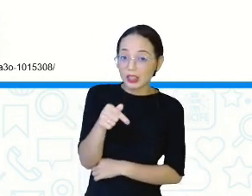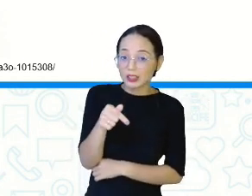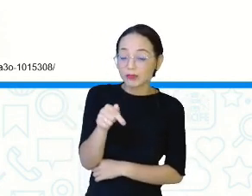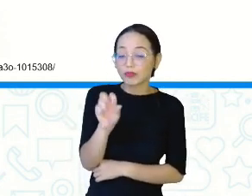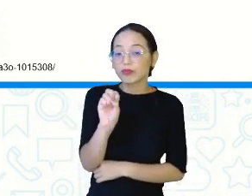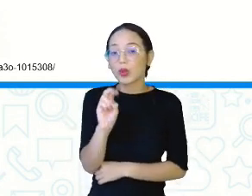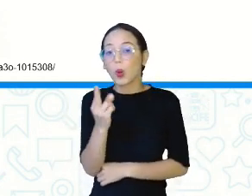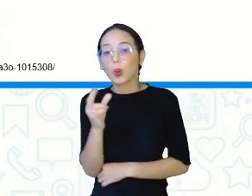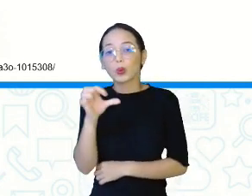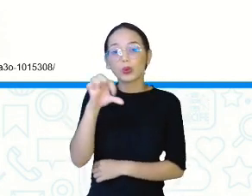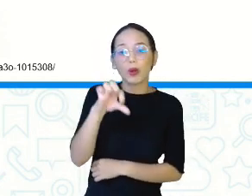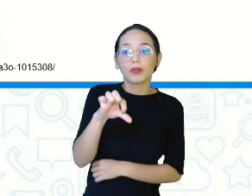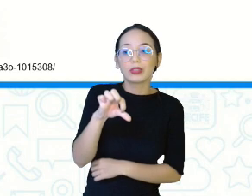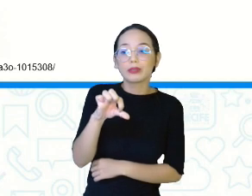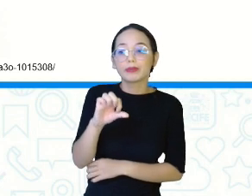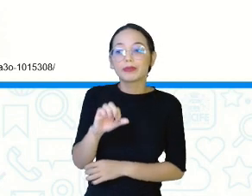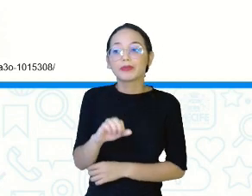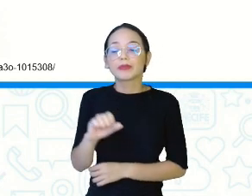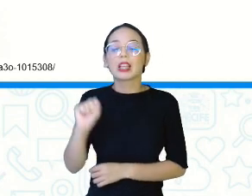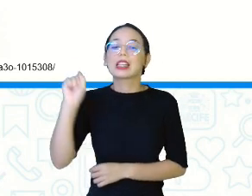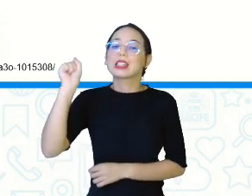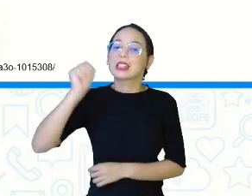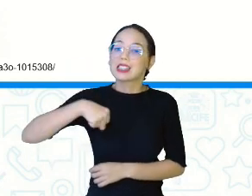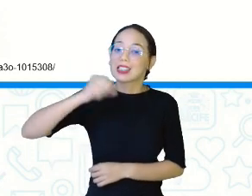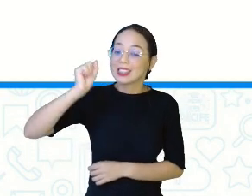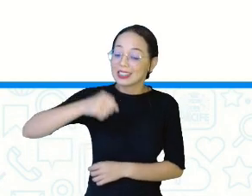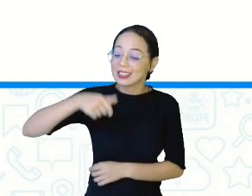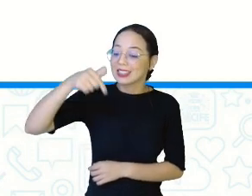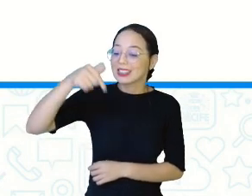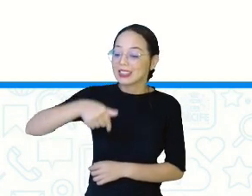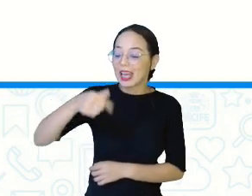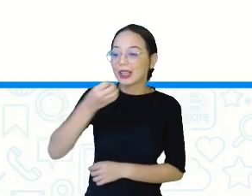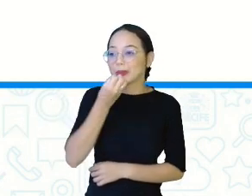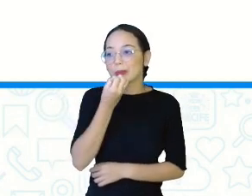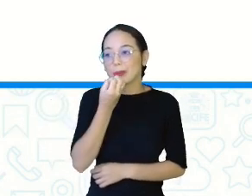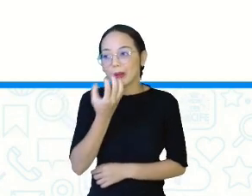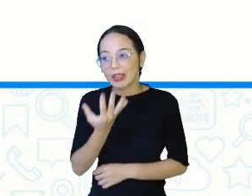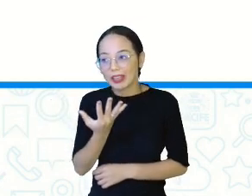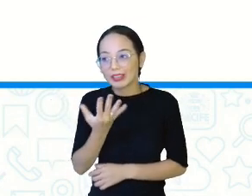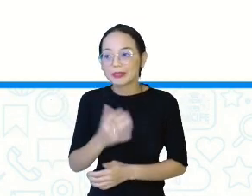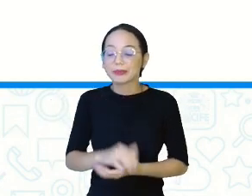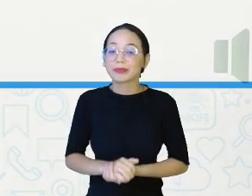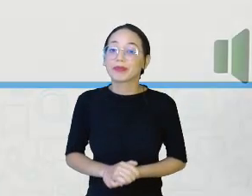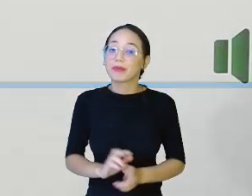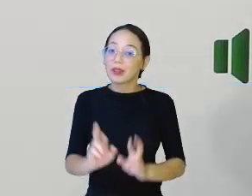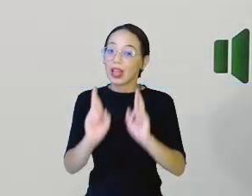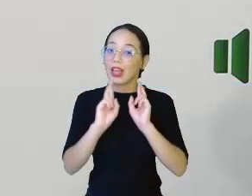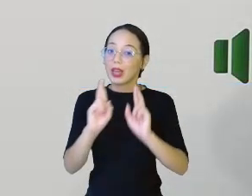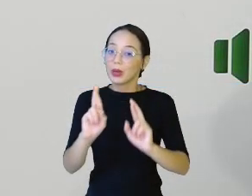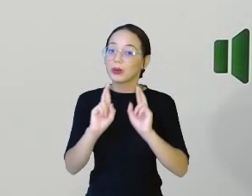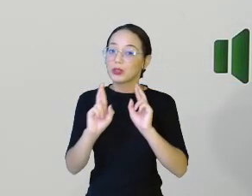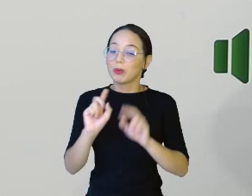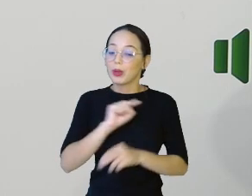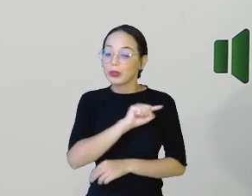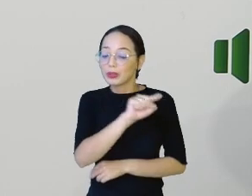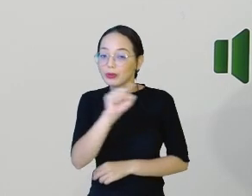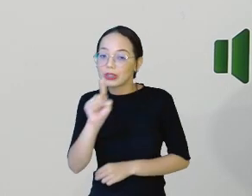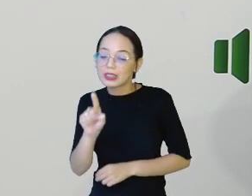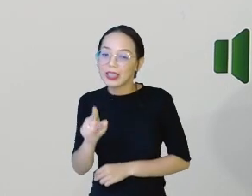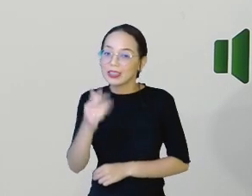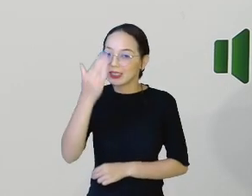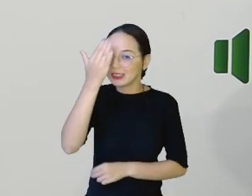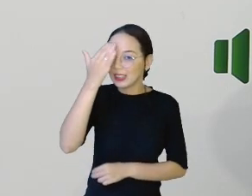Ou será que são 9? São 7, muito bem. Eu espero de coração que vocês